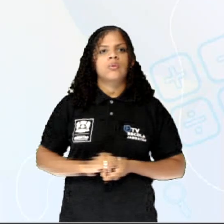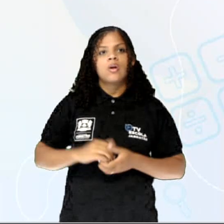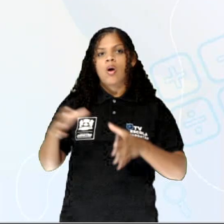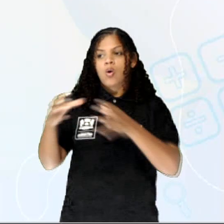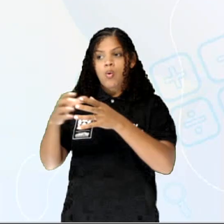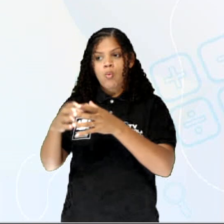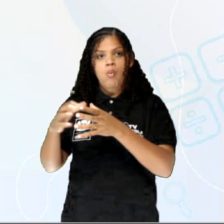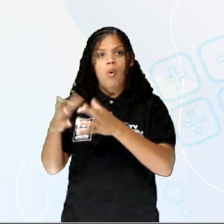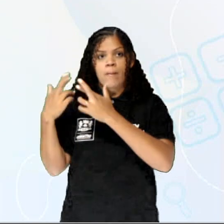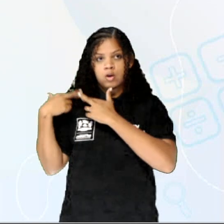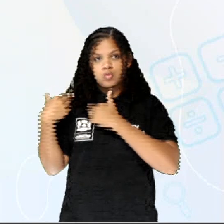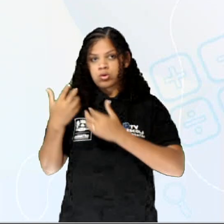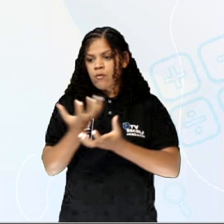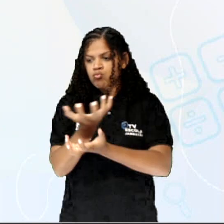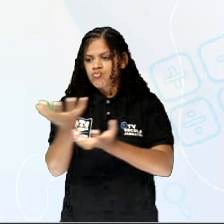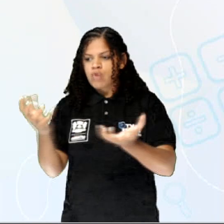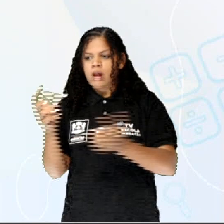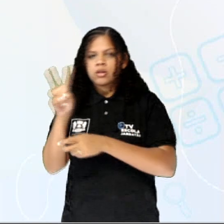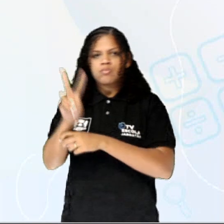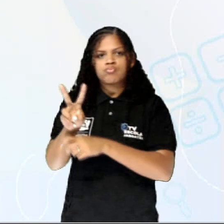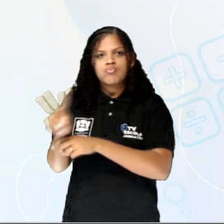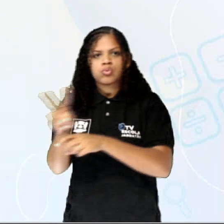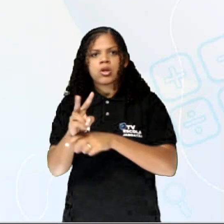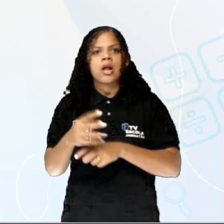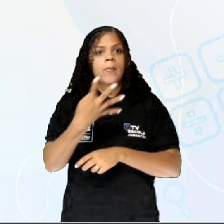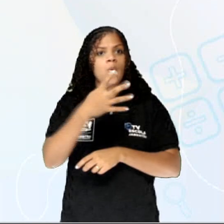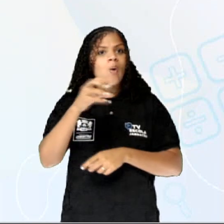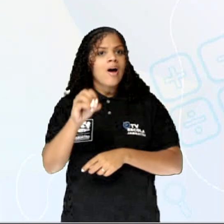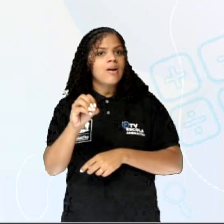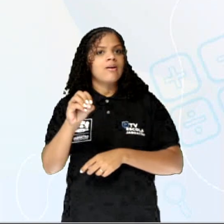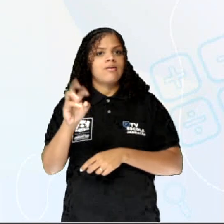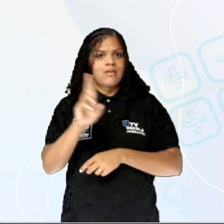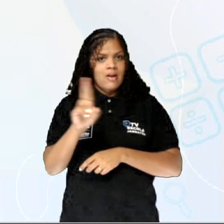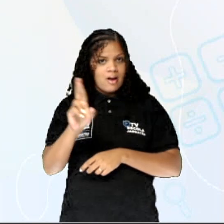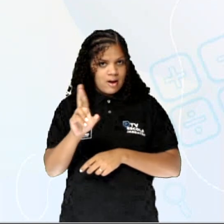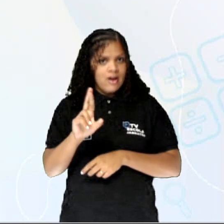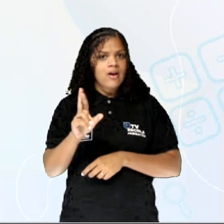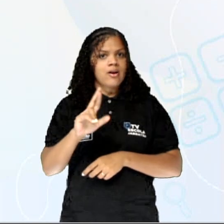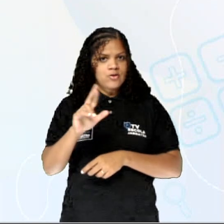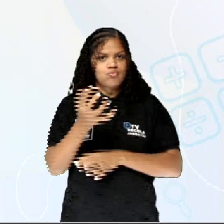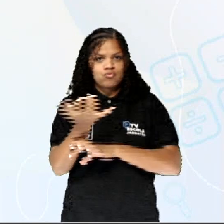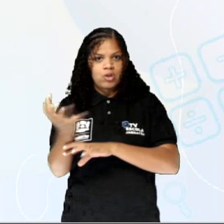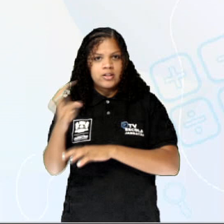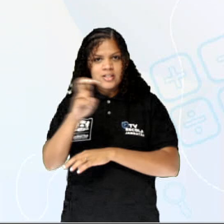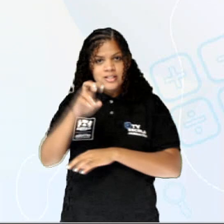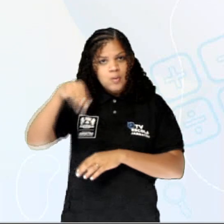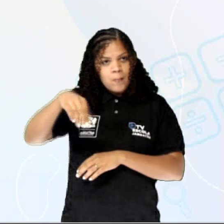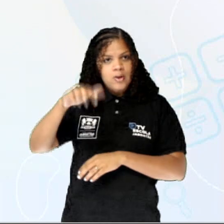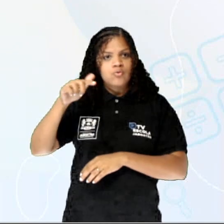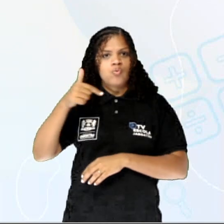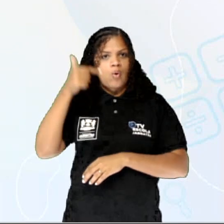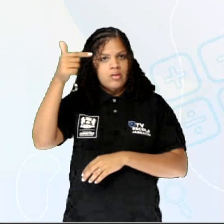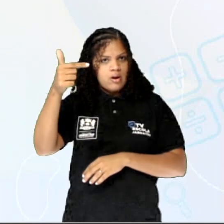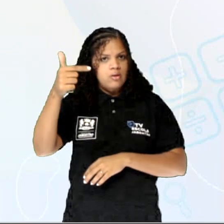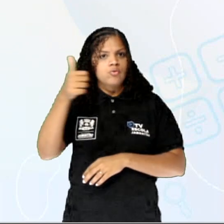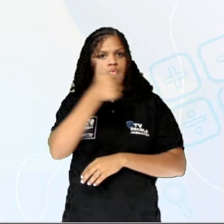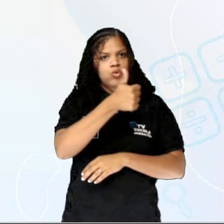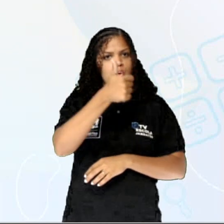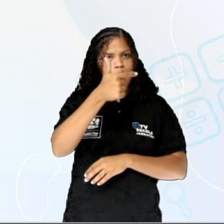escala 2 milhões, ou seja, a escala é 1 para 2 milhões. E a resposta a gente vai encontrar na letra C,